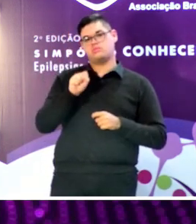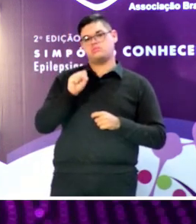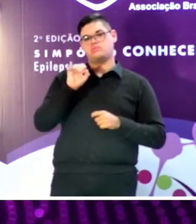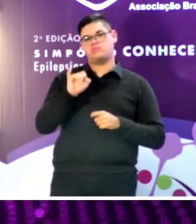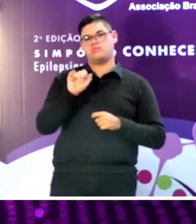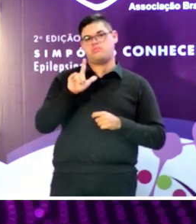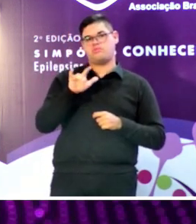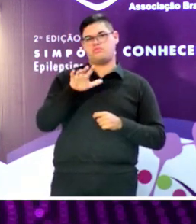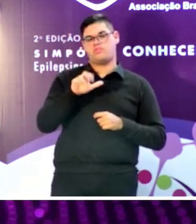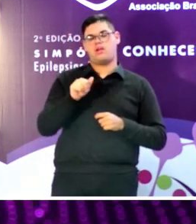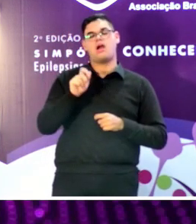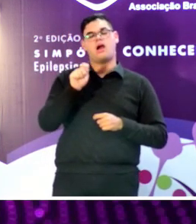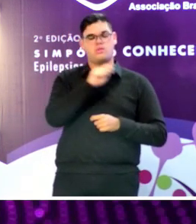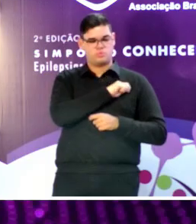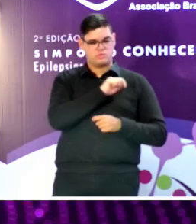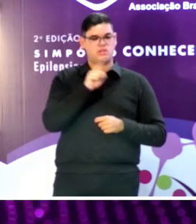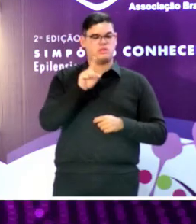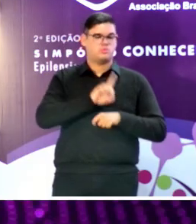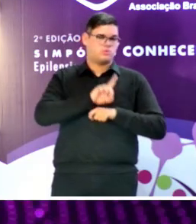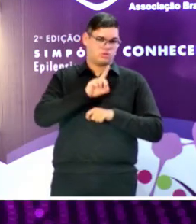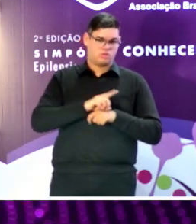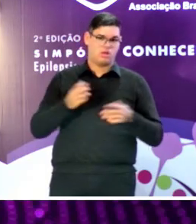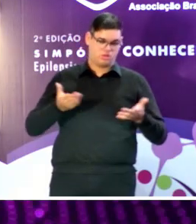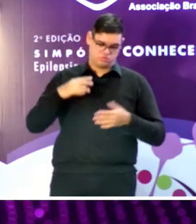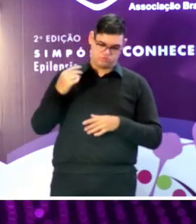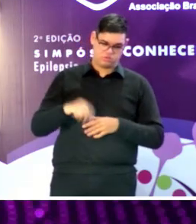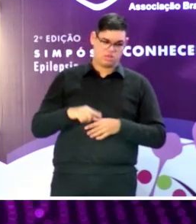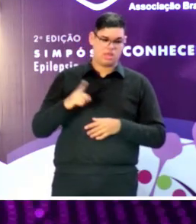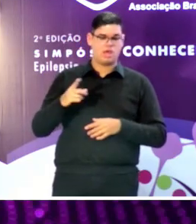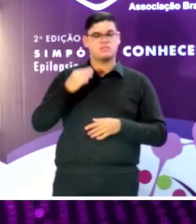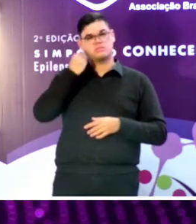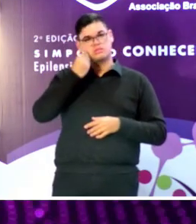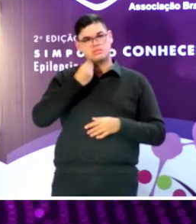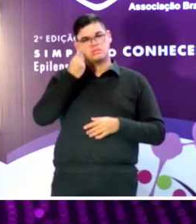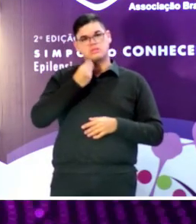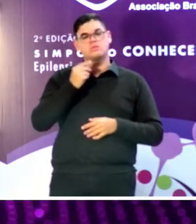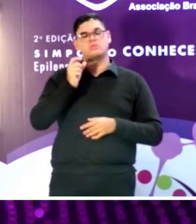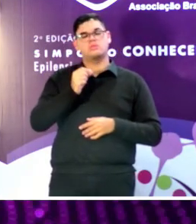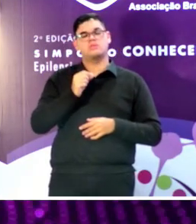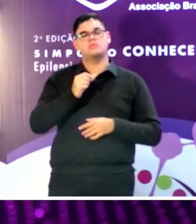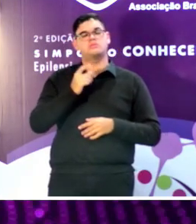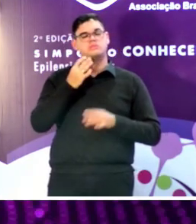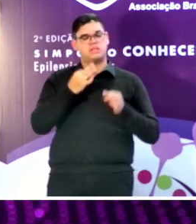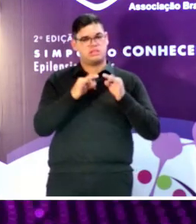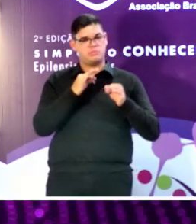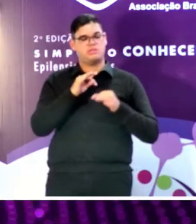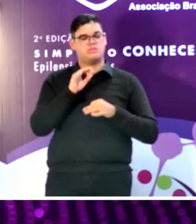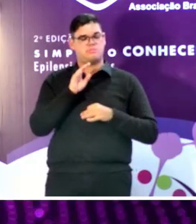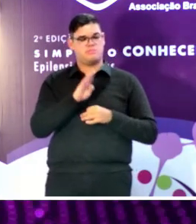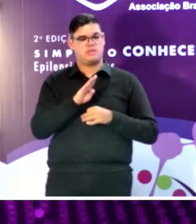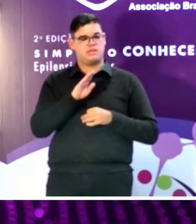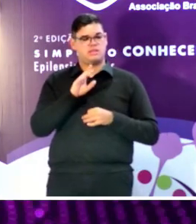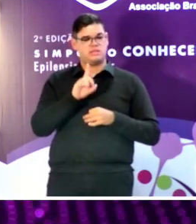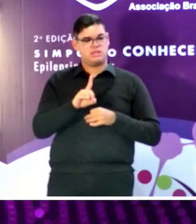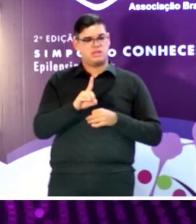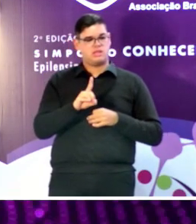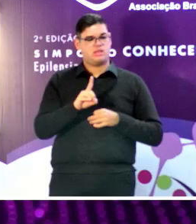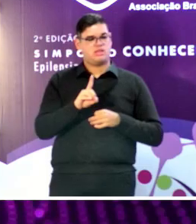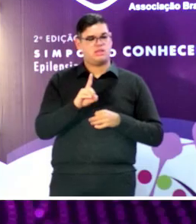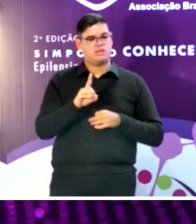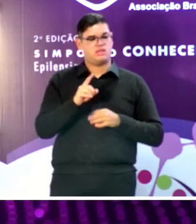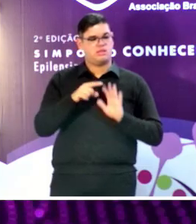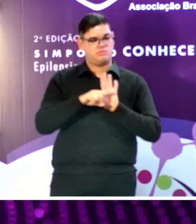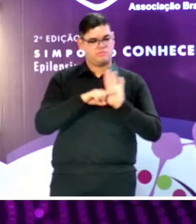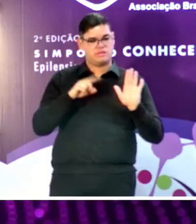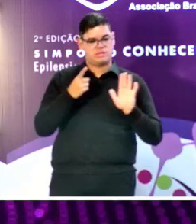doutorado agora, então ela está testando o tratamento do BD15 nesses animais. Então, são dados um